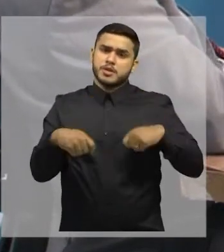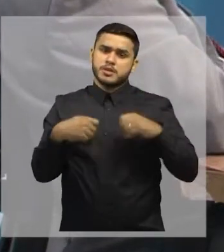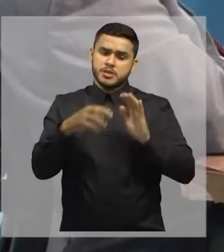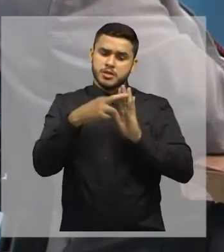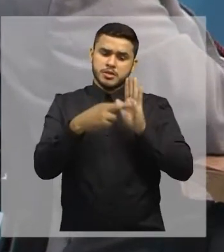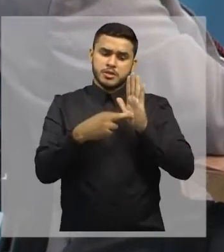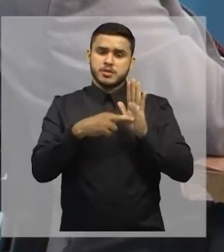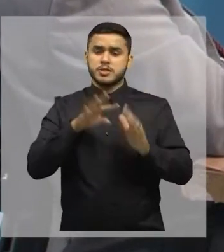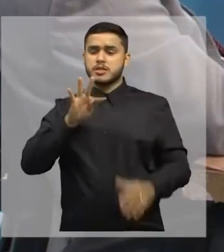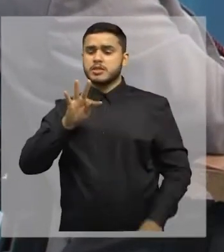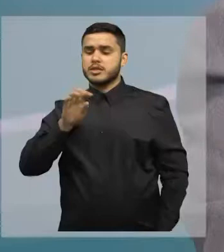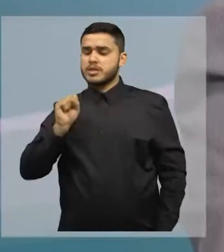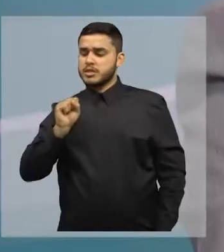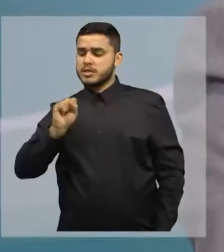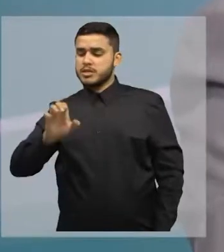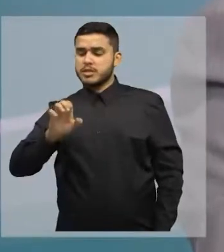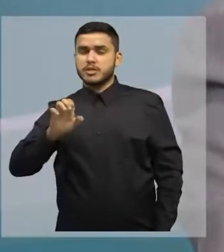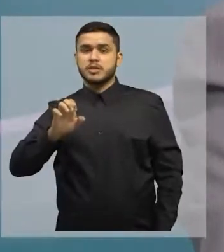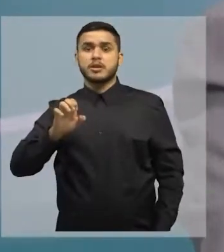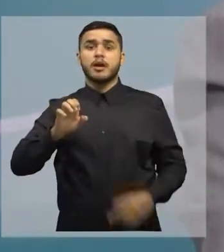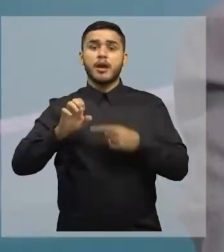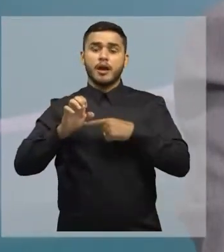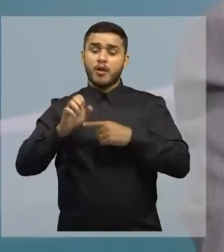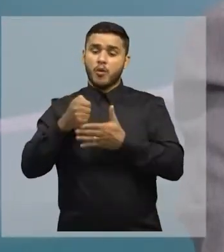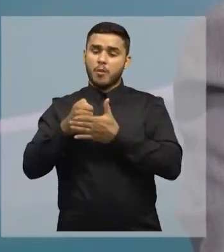utilização da internet, que foi